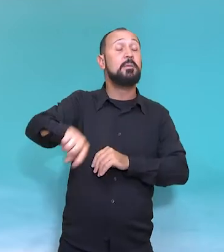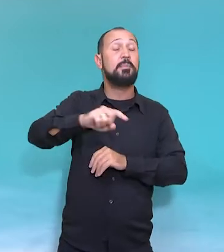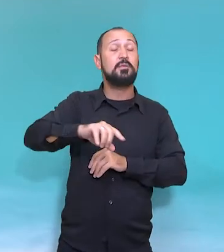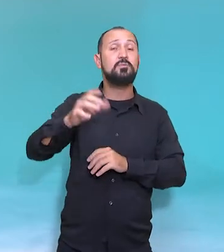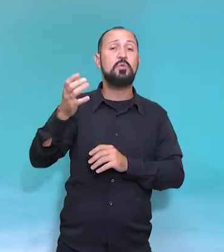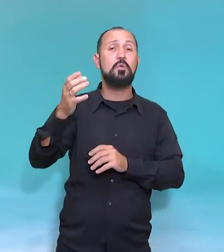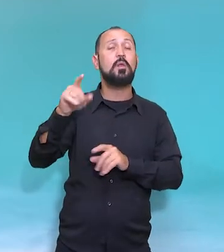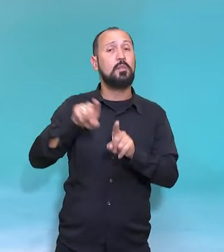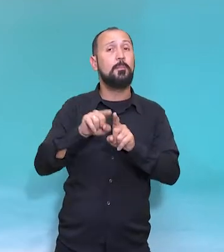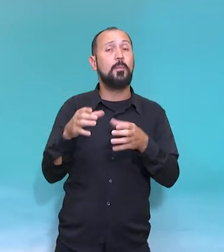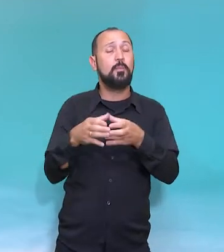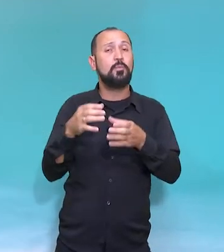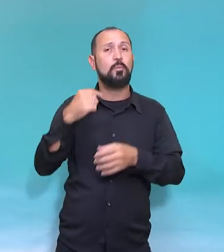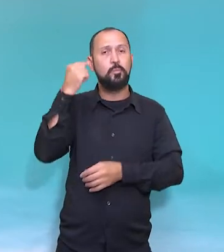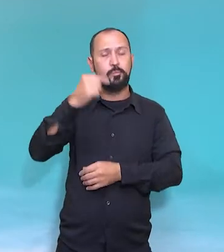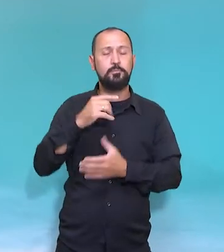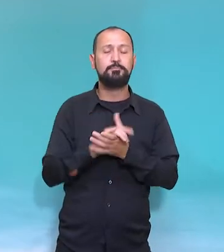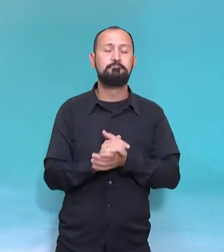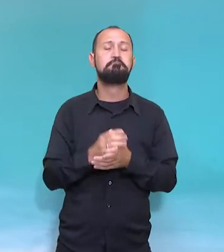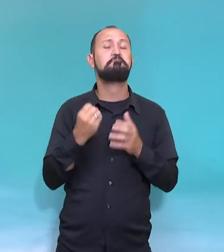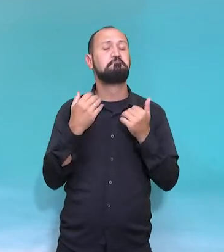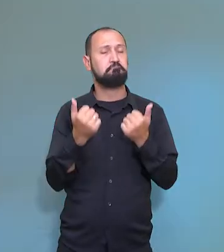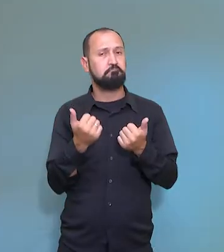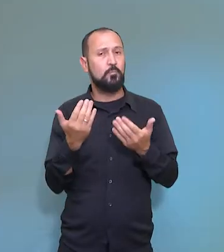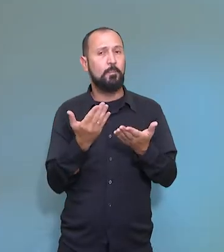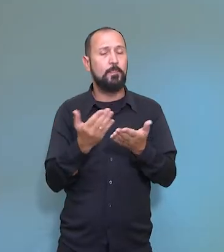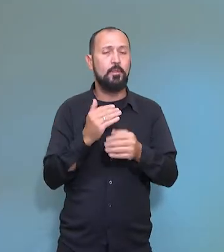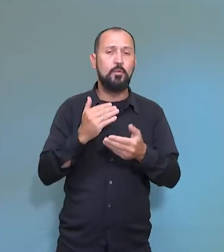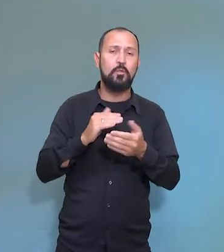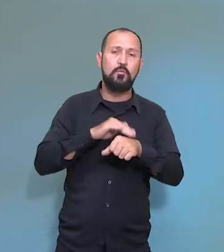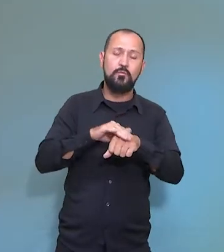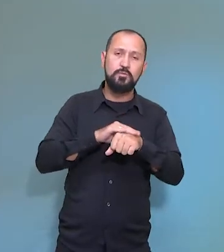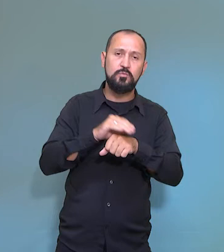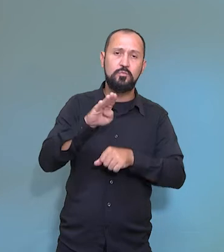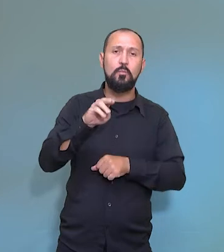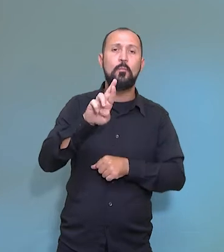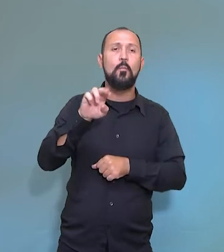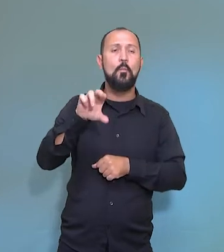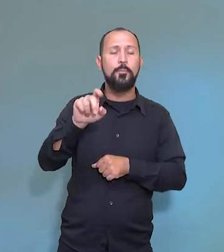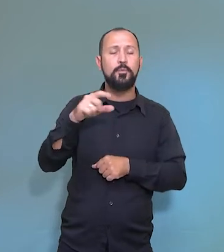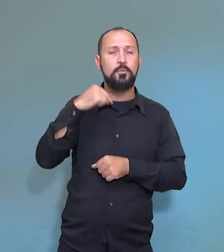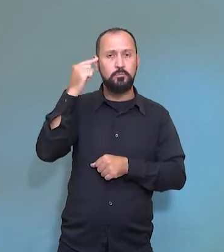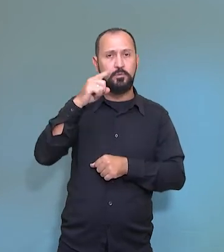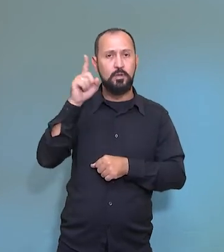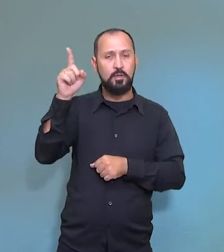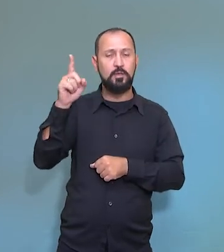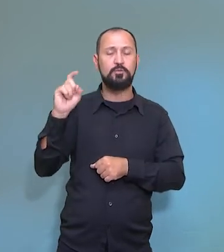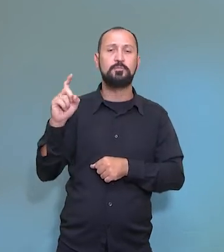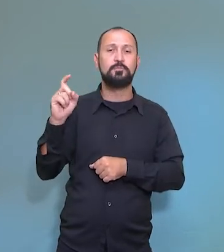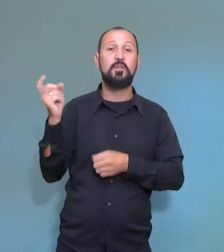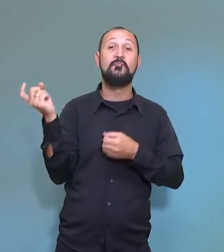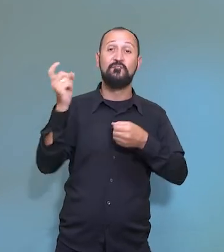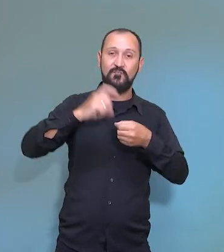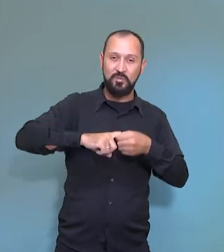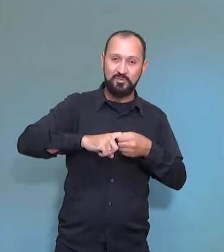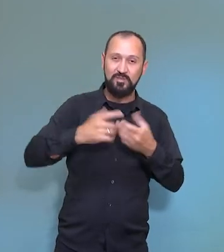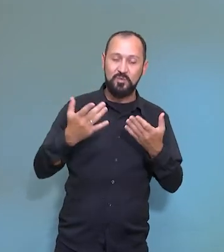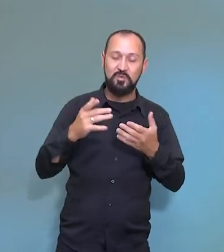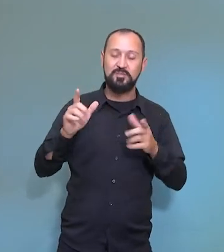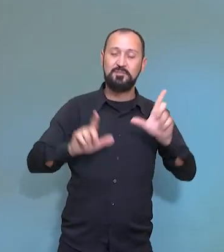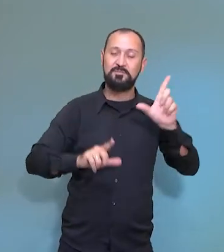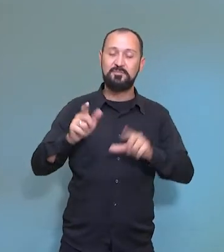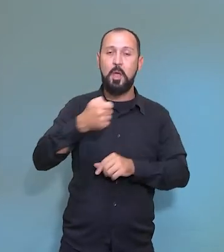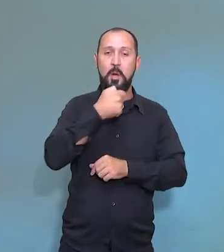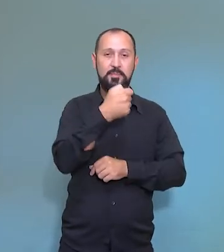os cidadãos, inclusive para os advogados. Hein? Muito bem, a gente está falando hoje com o Bruno Rumiato, que é um advogado lá de Dourados, está